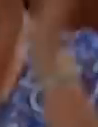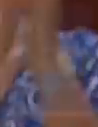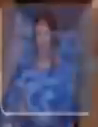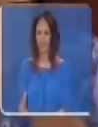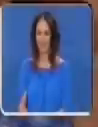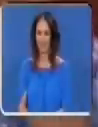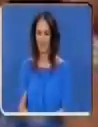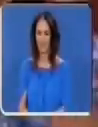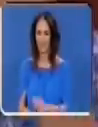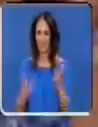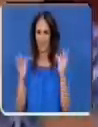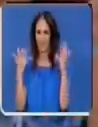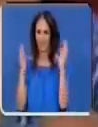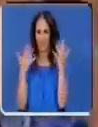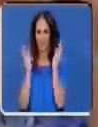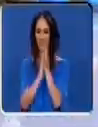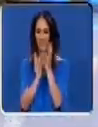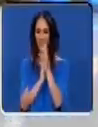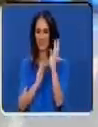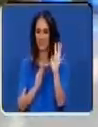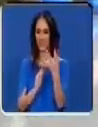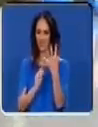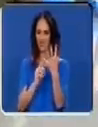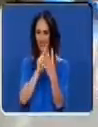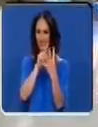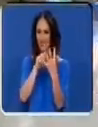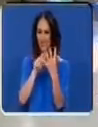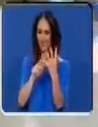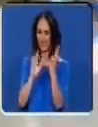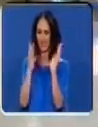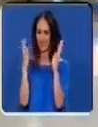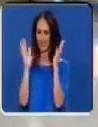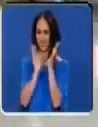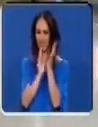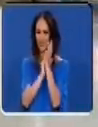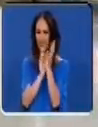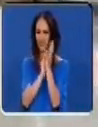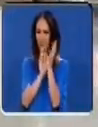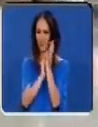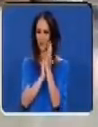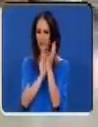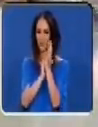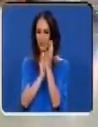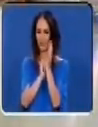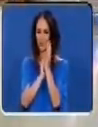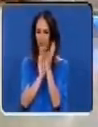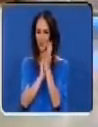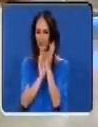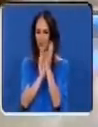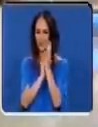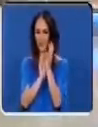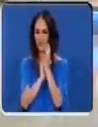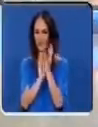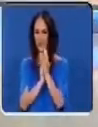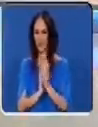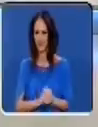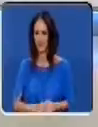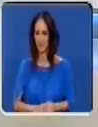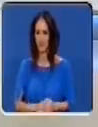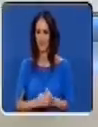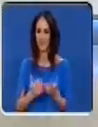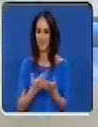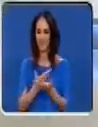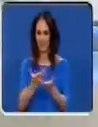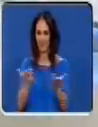Daniel Galvão, Vanessa, Henrique Feist e Walter Mira.